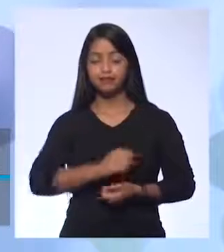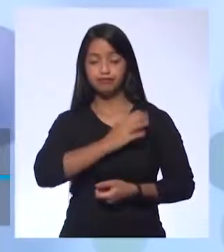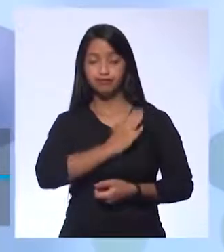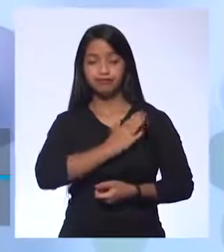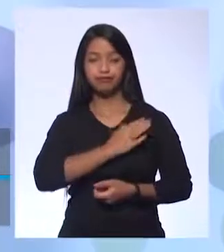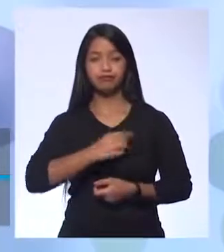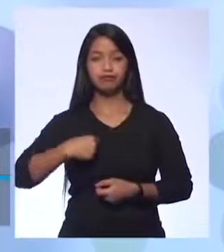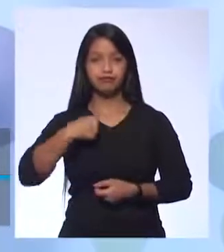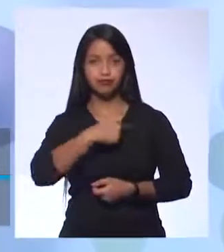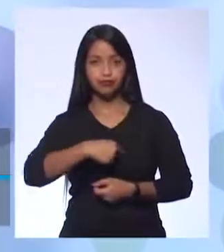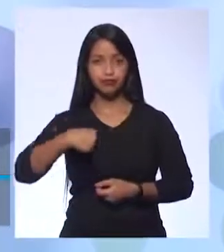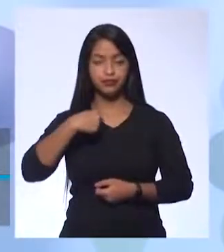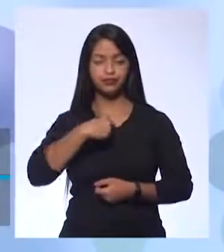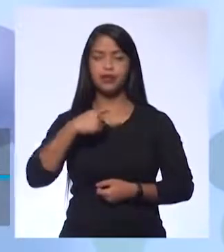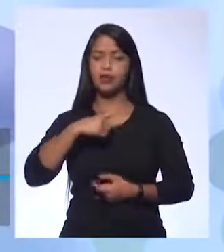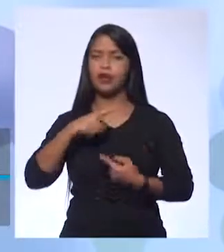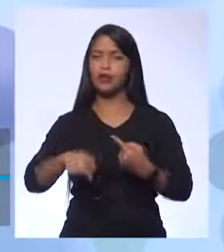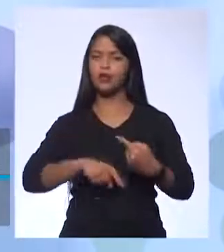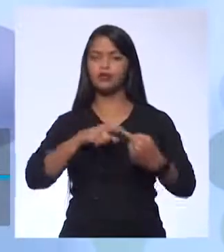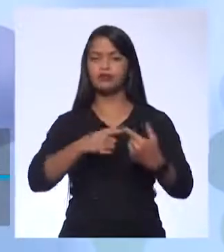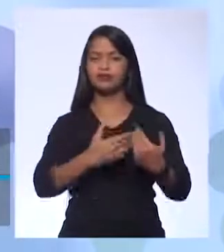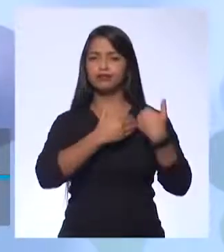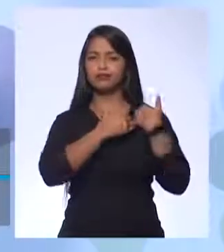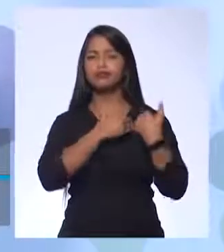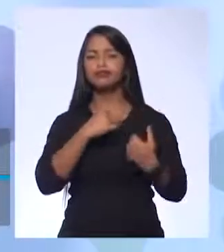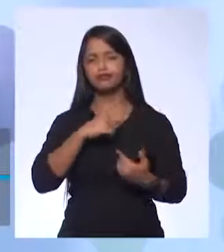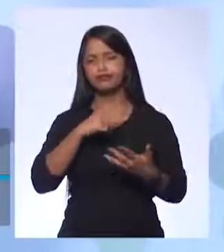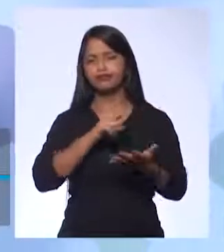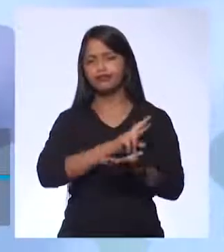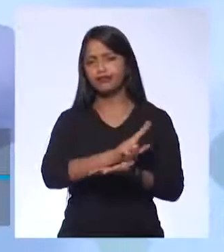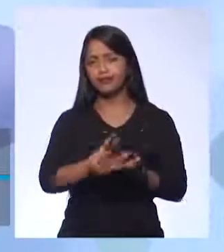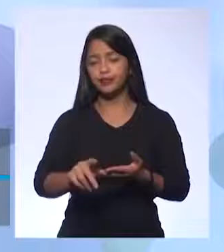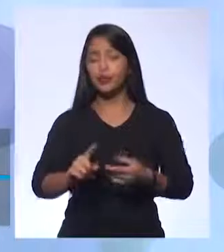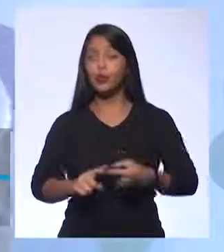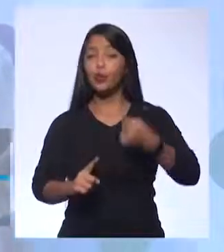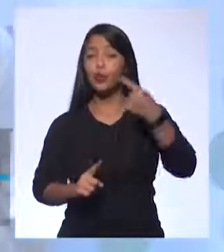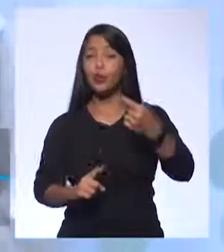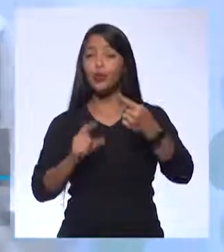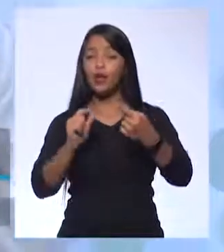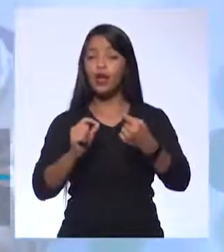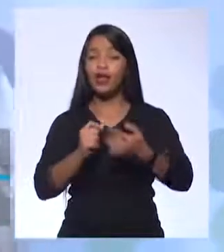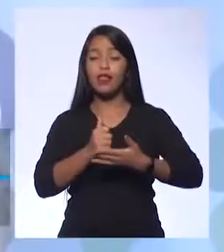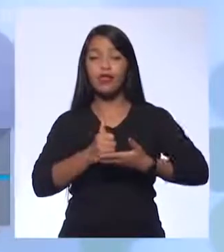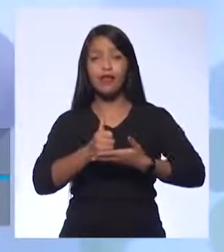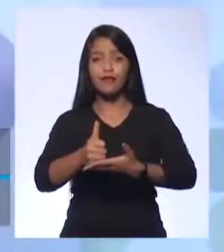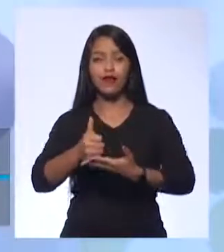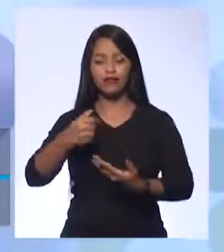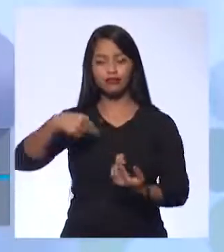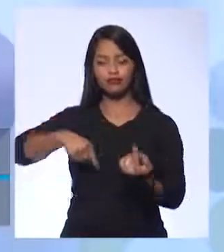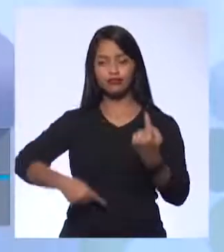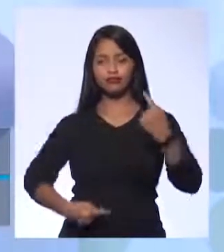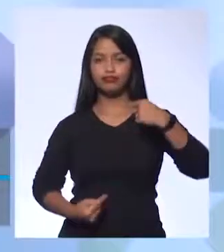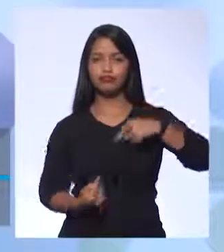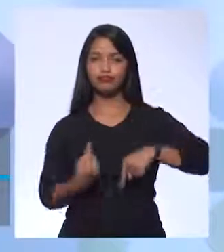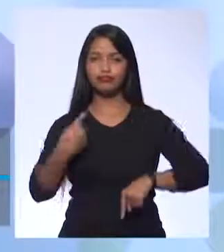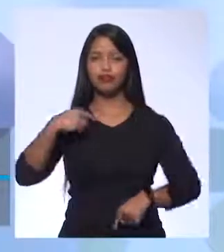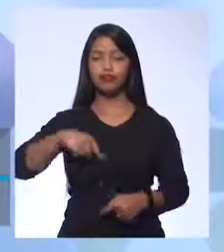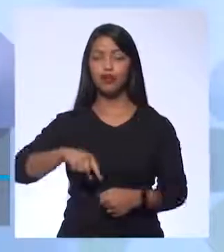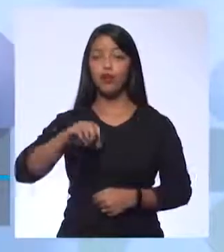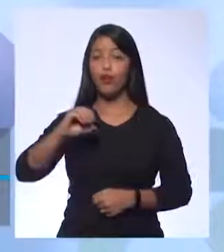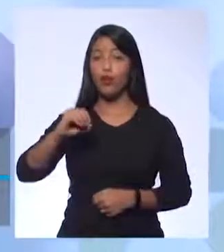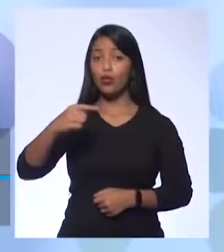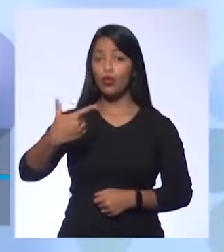cardiovascular tem algumas funções. Uma das funções é transporte. Então, ele vai transportar oxigênio para